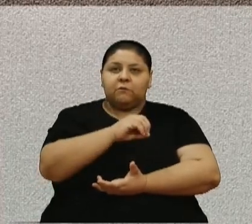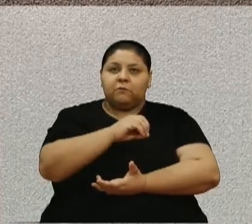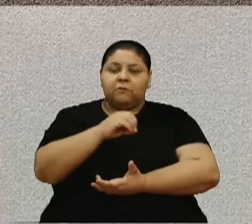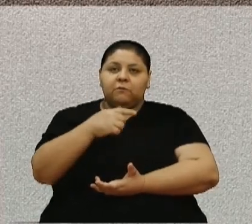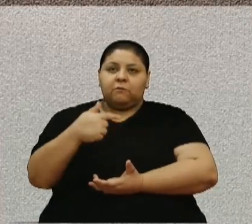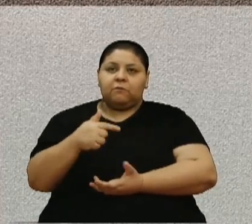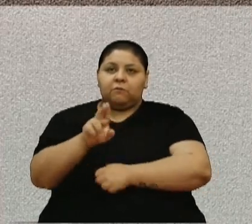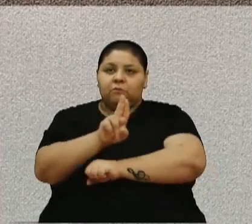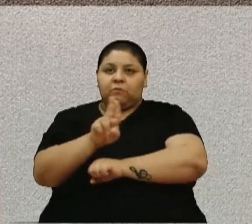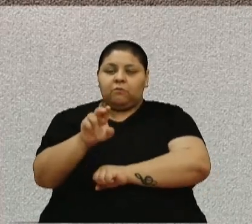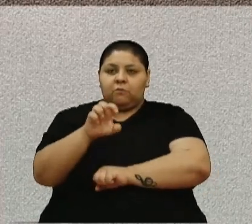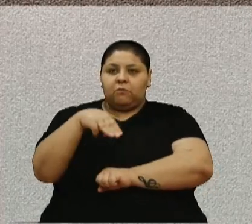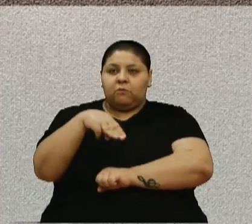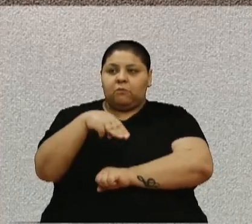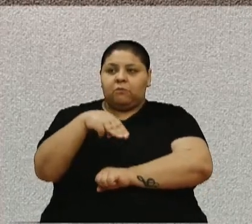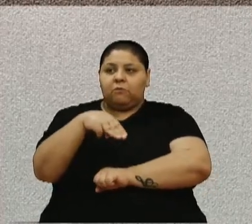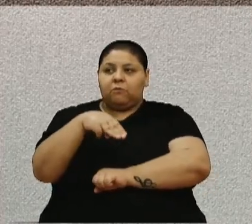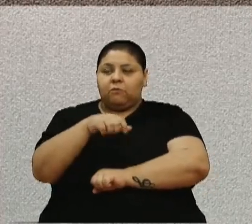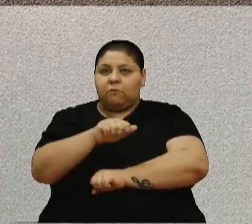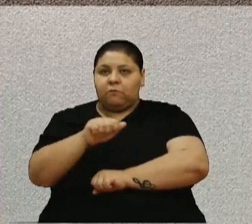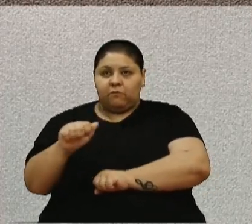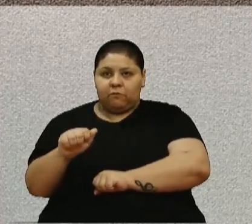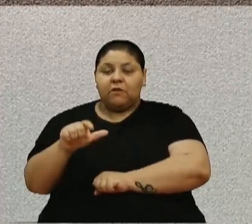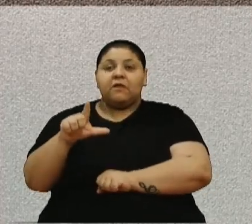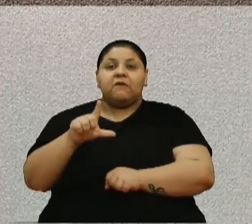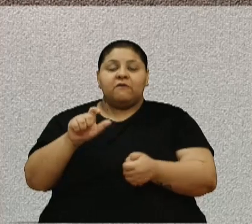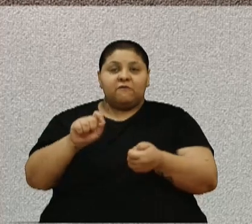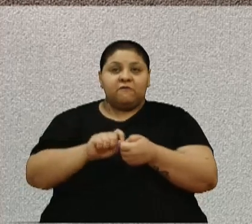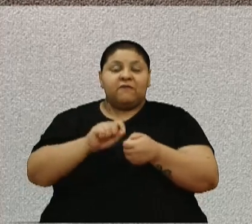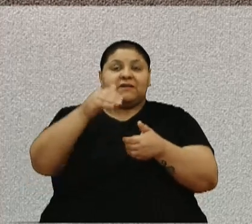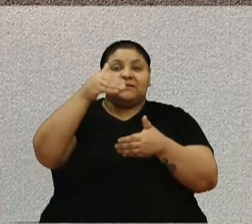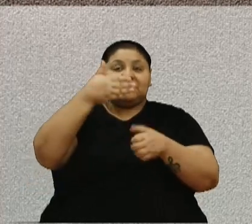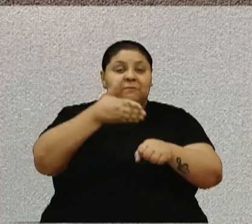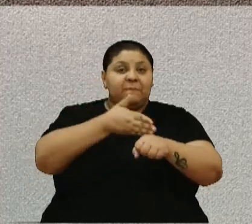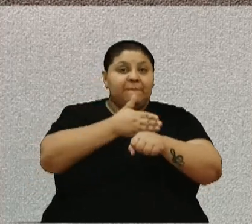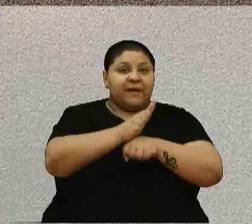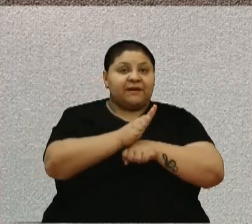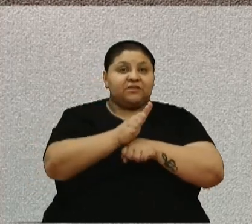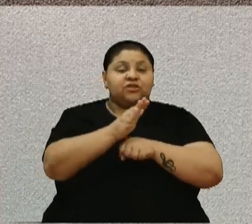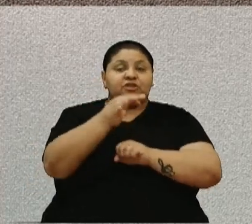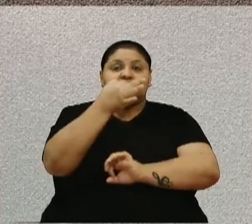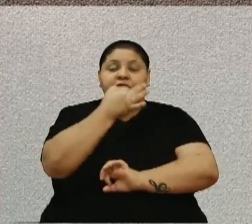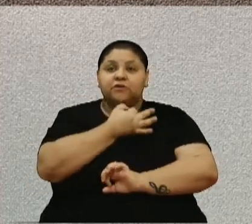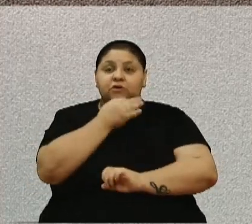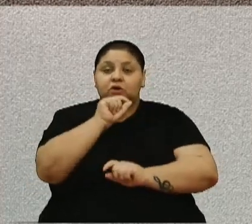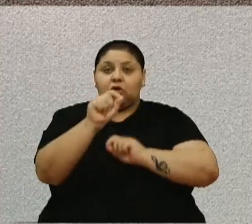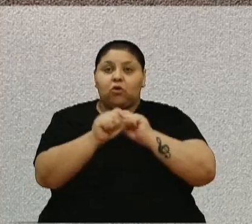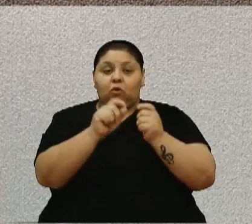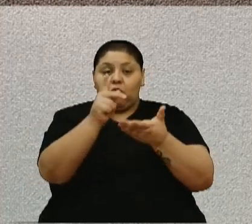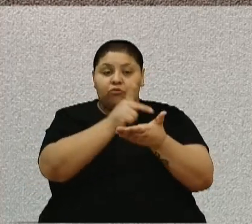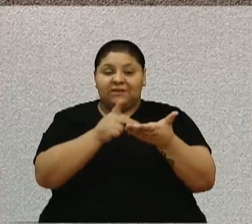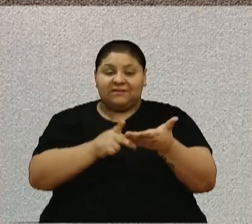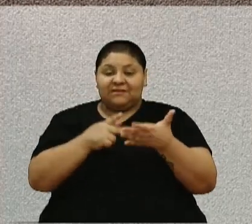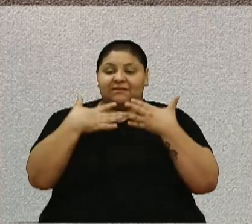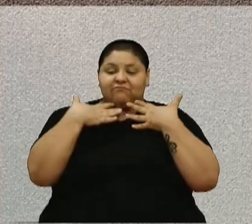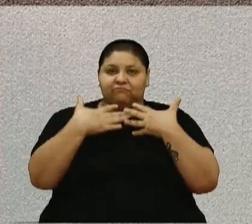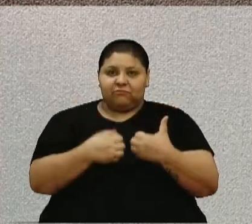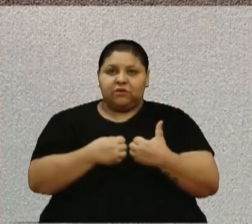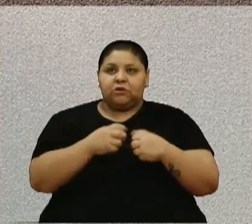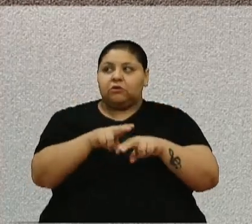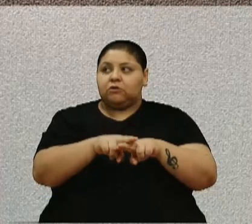Rua Ema Maria Bisol Cassini, consta na cartografia do município, conforme mapas desta secretaria.